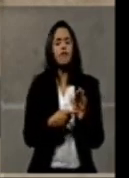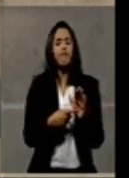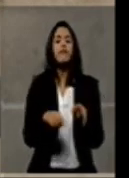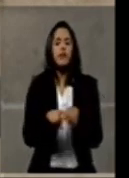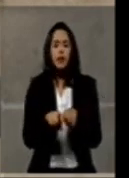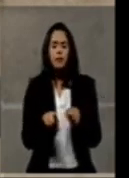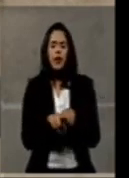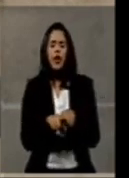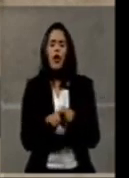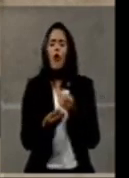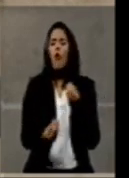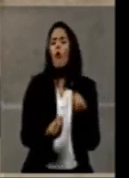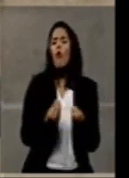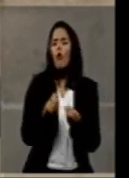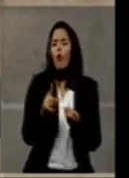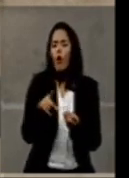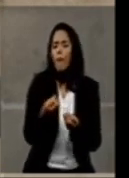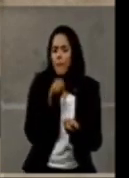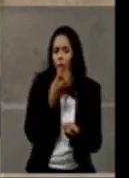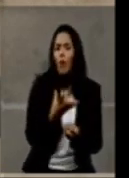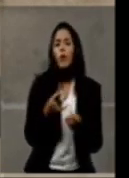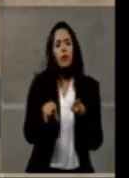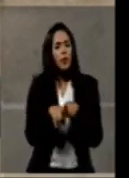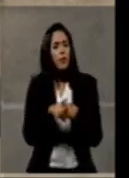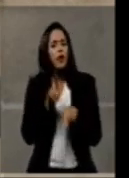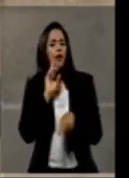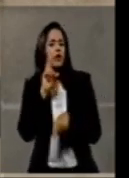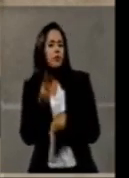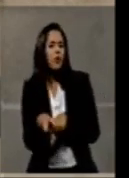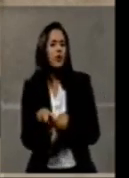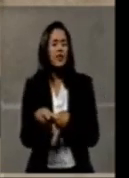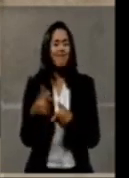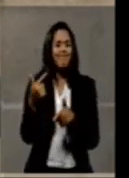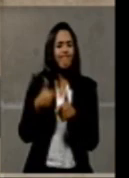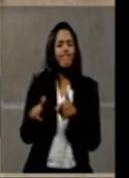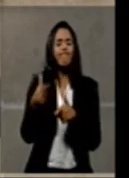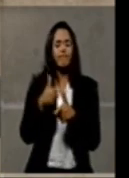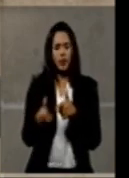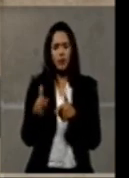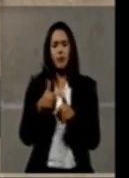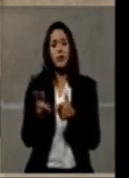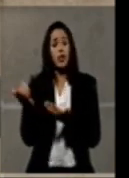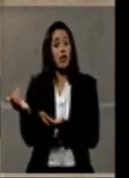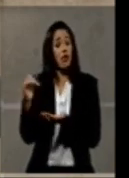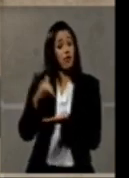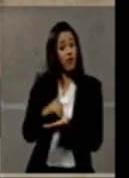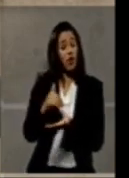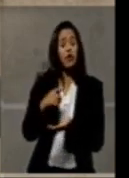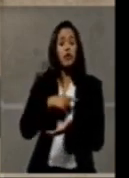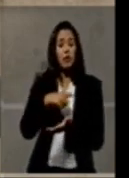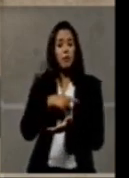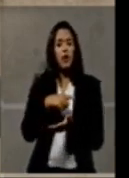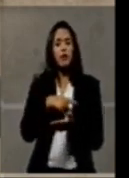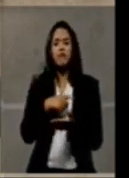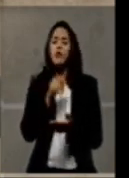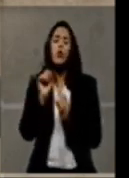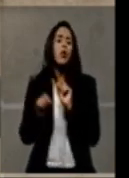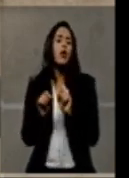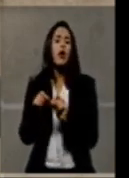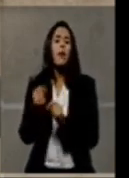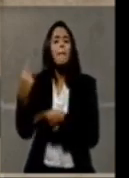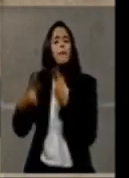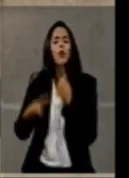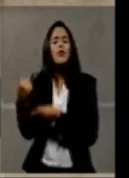tem dado as respostas às sucessivas turbulências decorrentes da degradação da